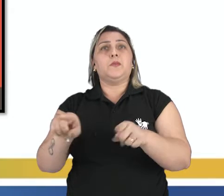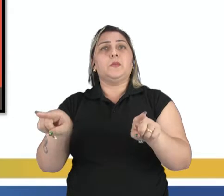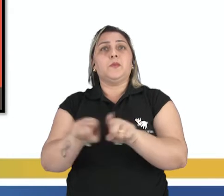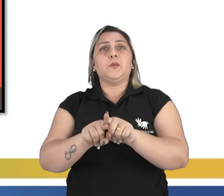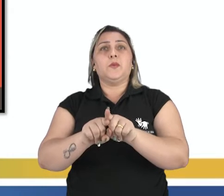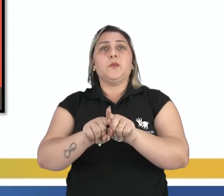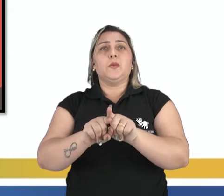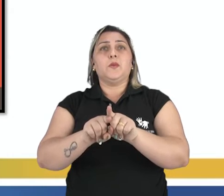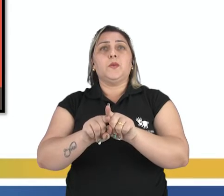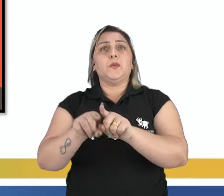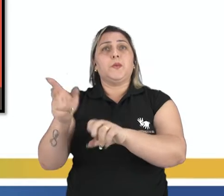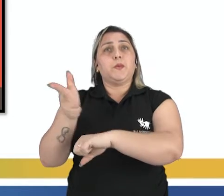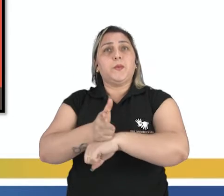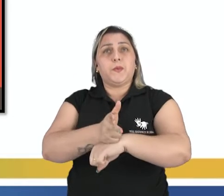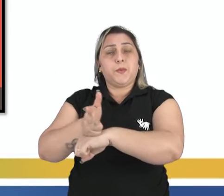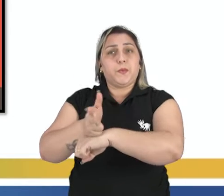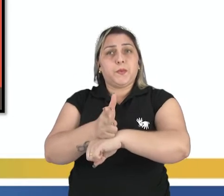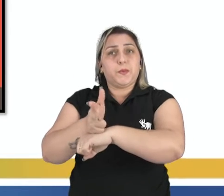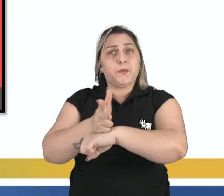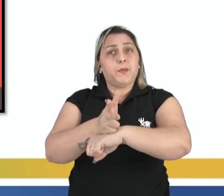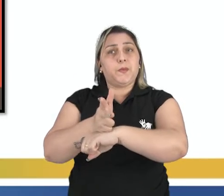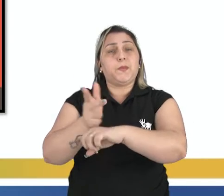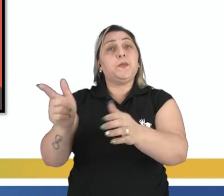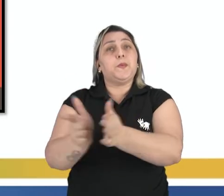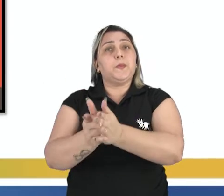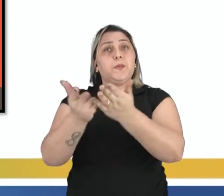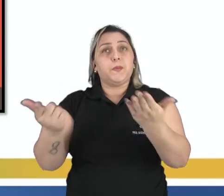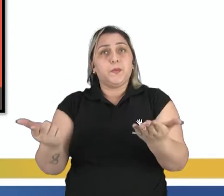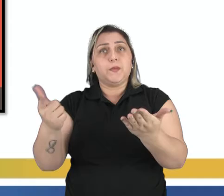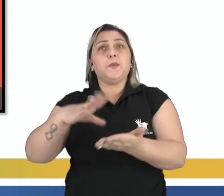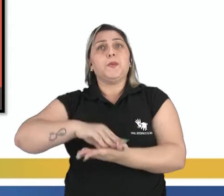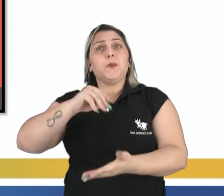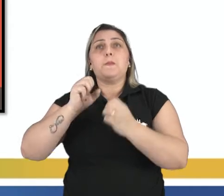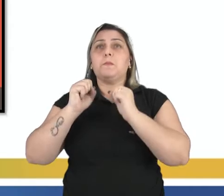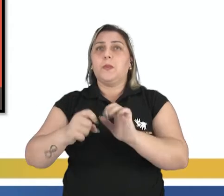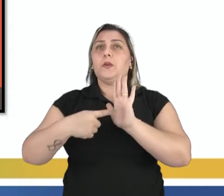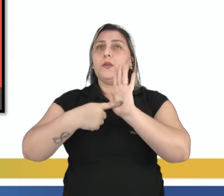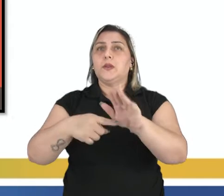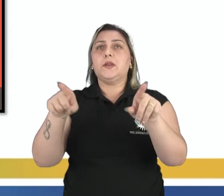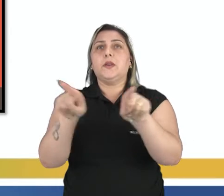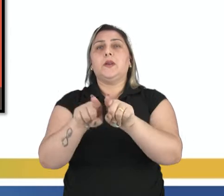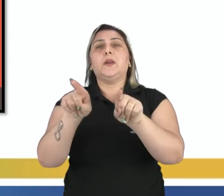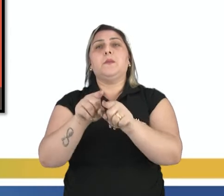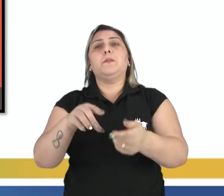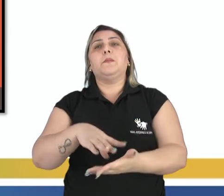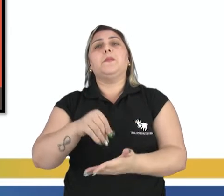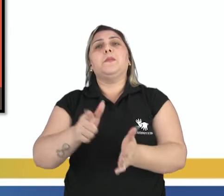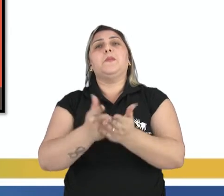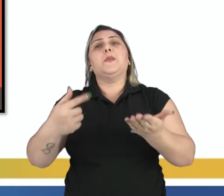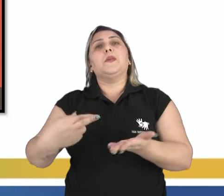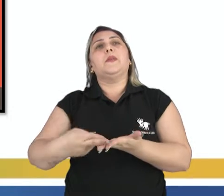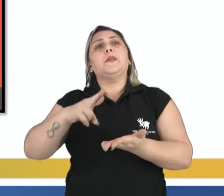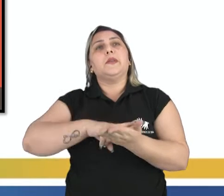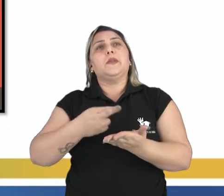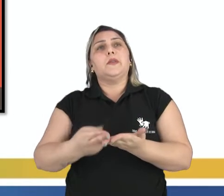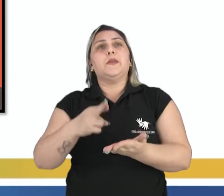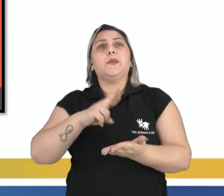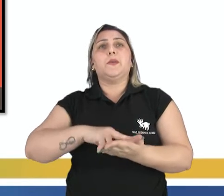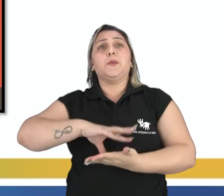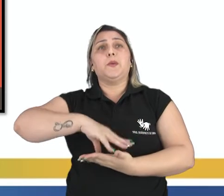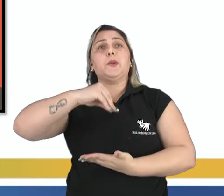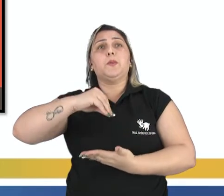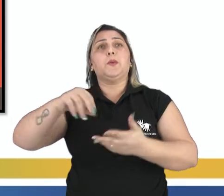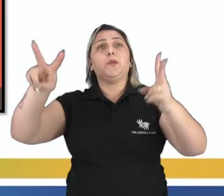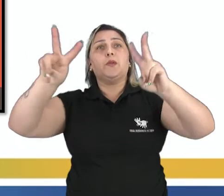campo midiático da esfera jornalístico, tá bom? Pode aparecer também em jornais, revistas, impressos ou